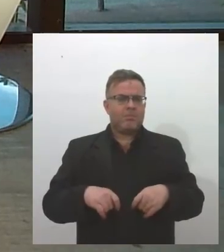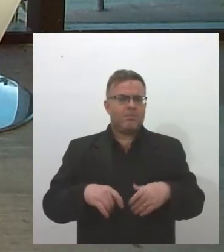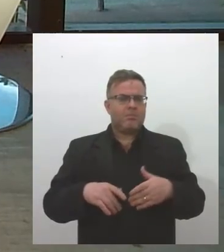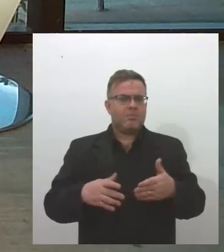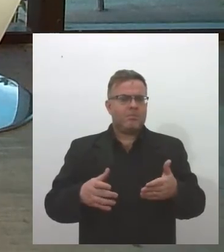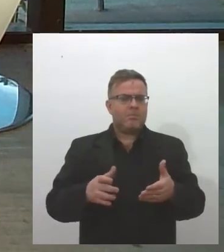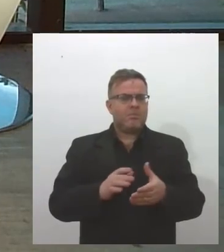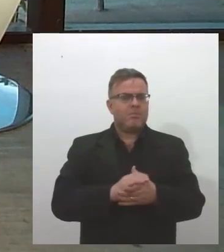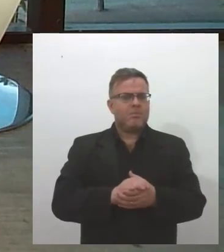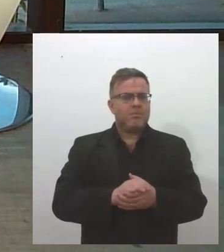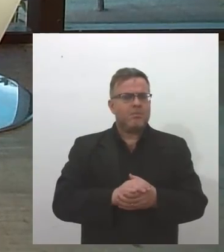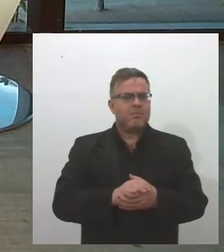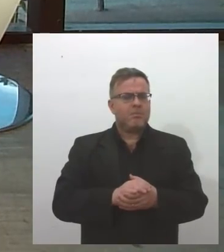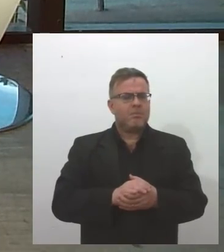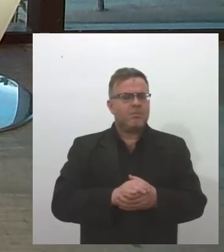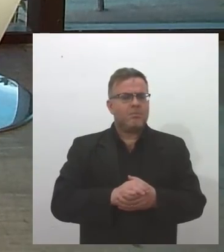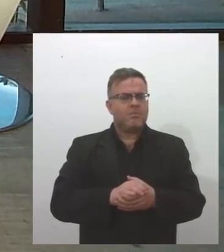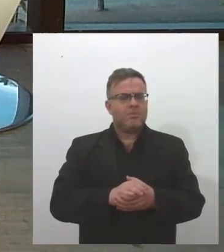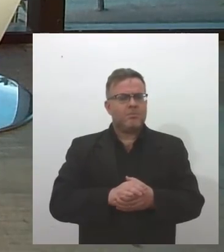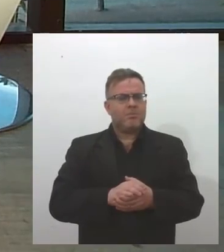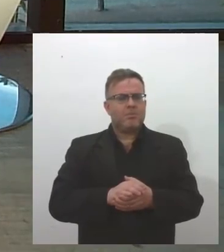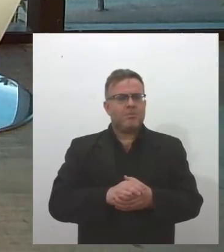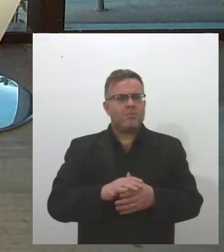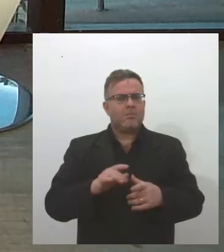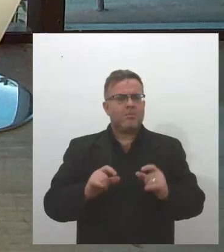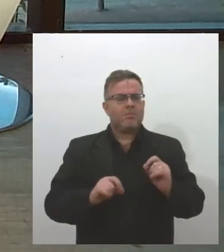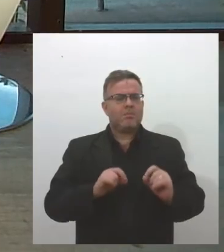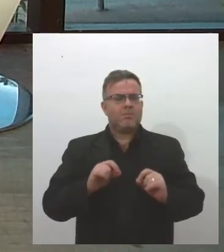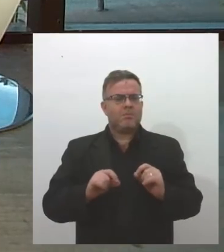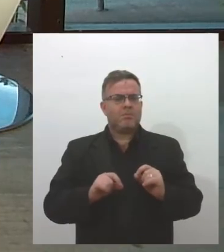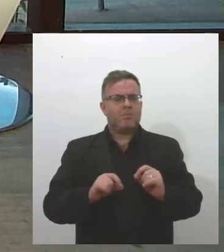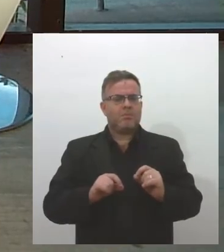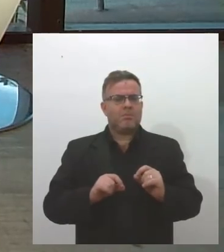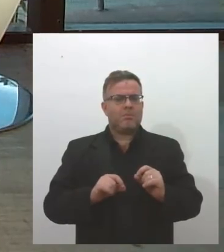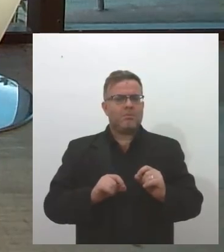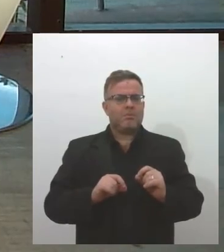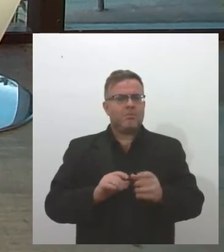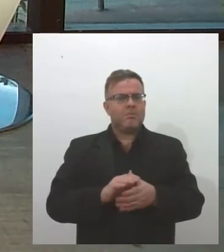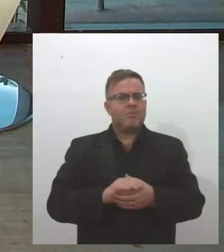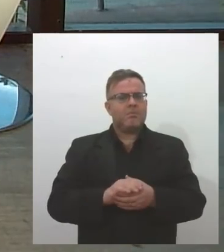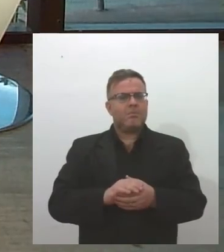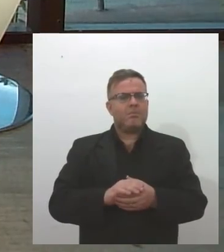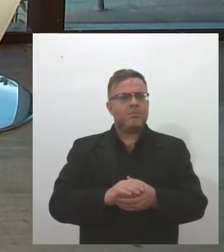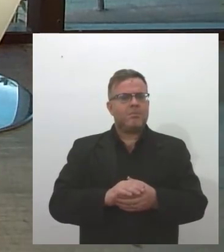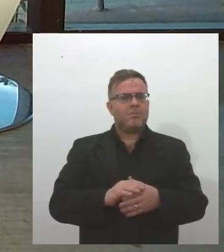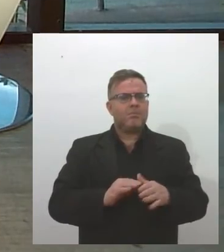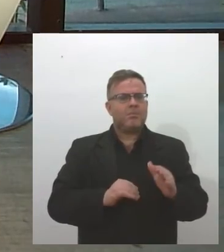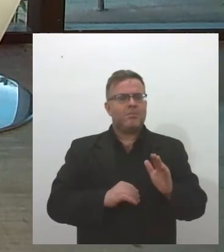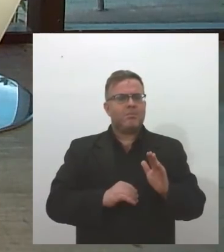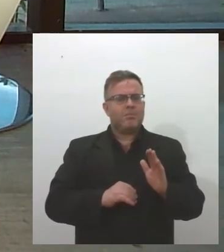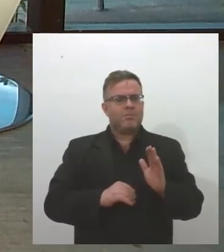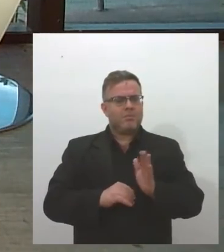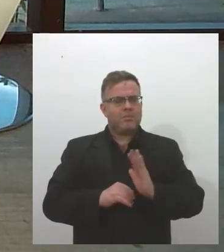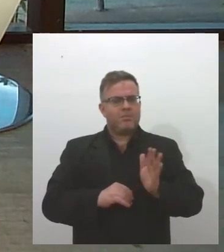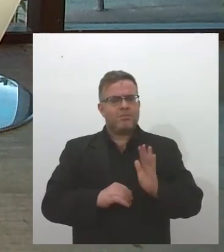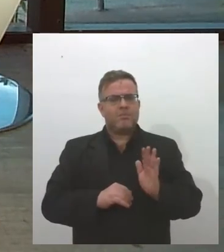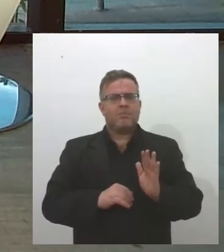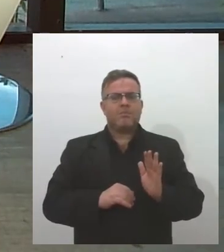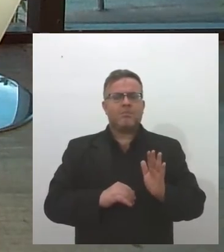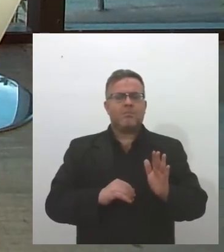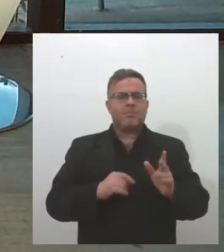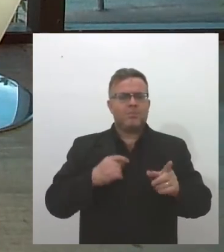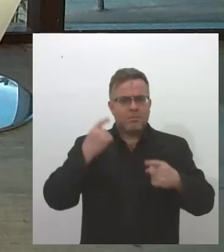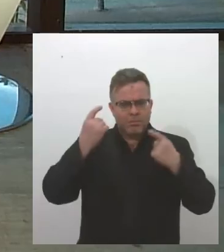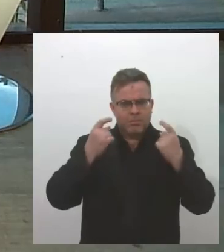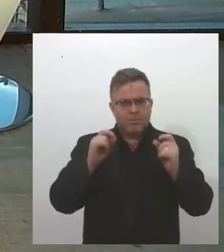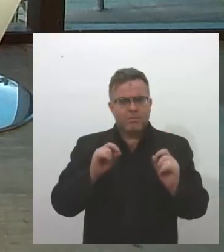vocês. Val, querido, um beijo, até amanhã, se Deus quiser, viu? Beijo, tchau. Essa é uma preocupação que o Val traz e é realmente